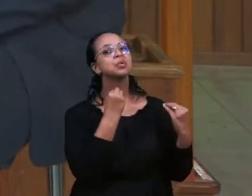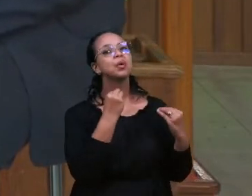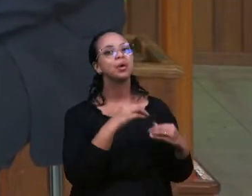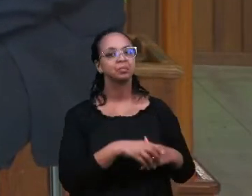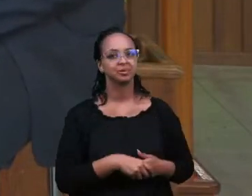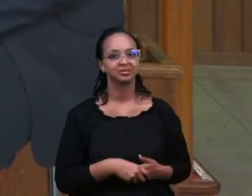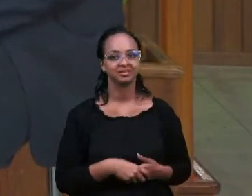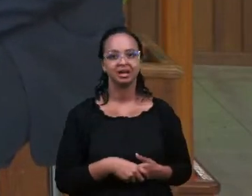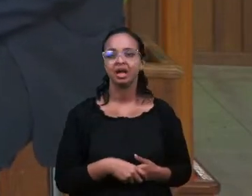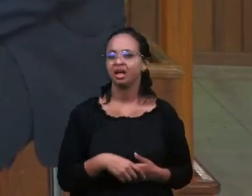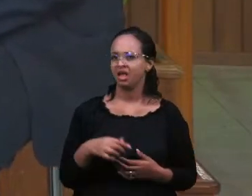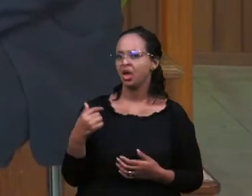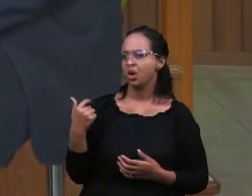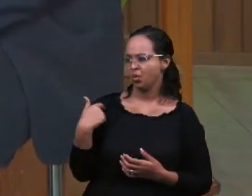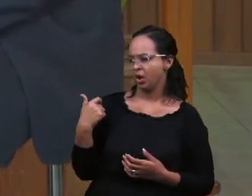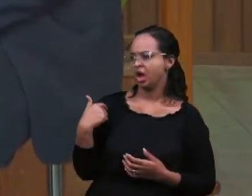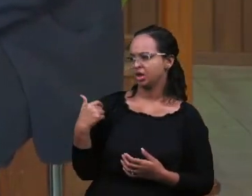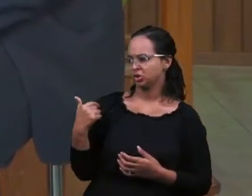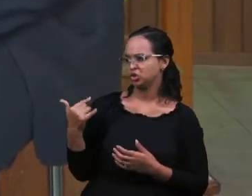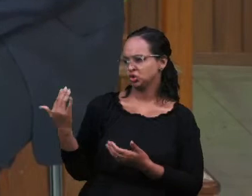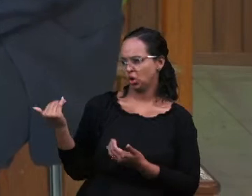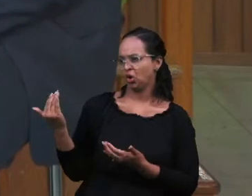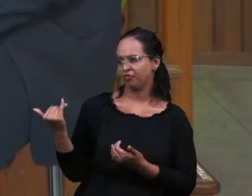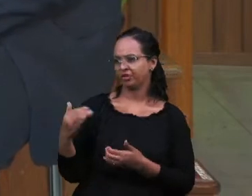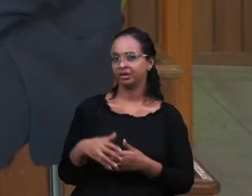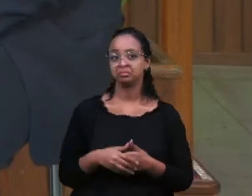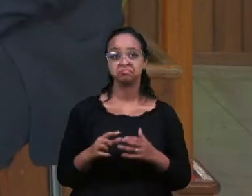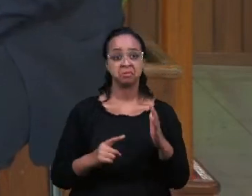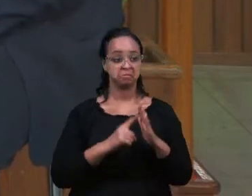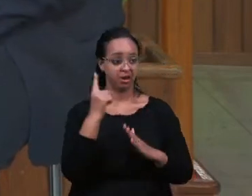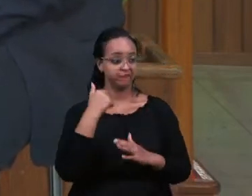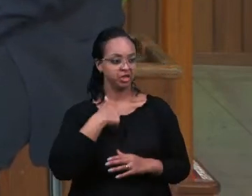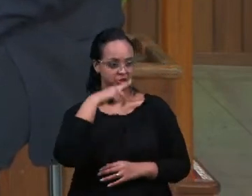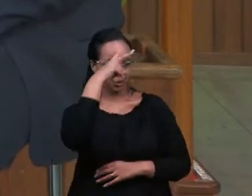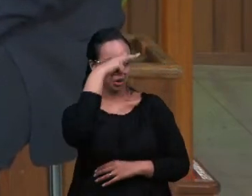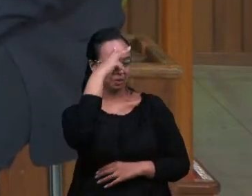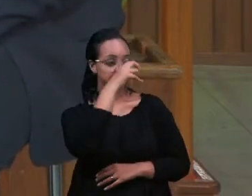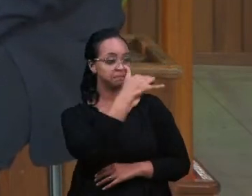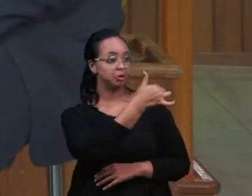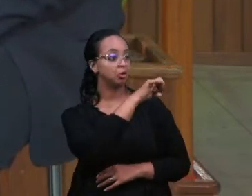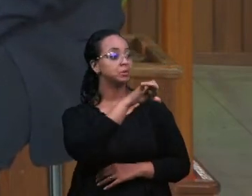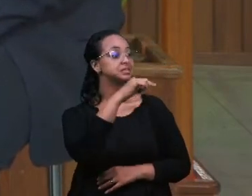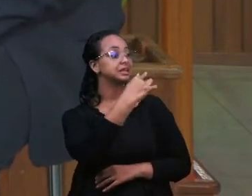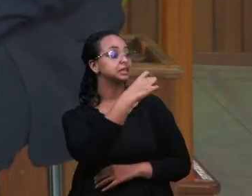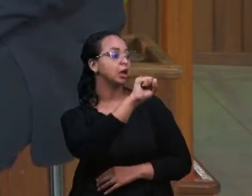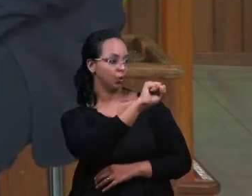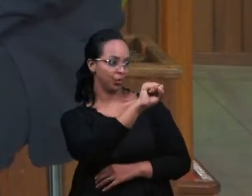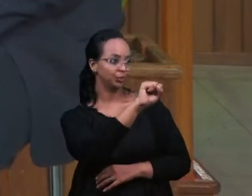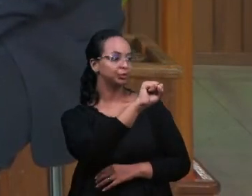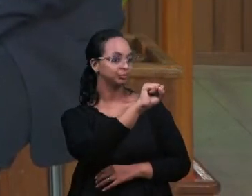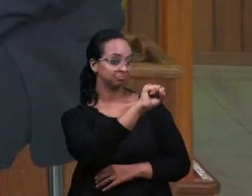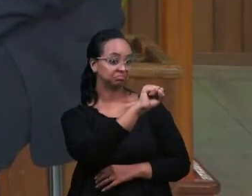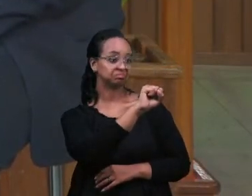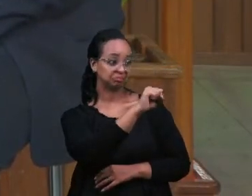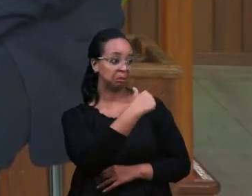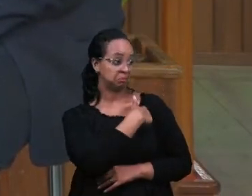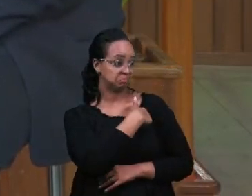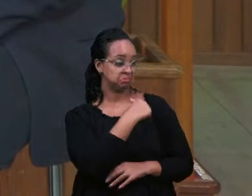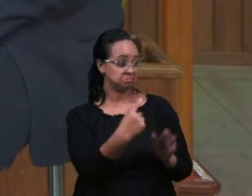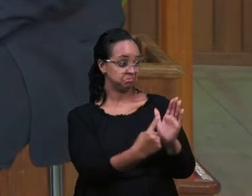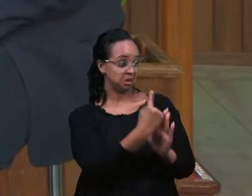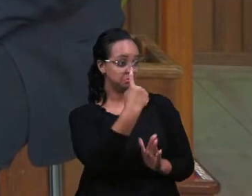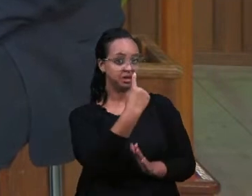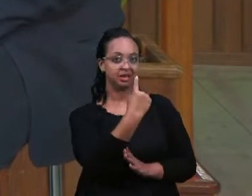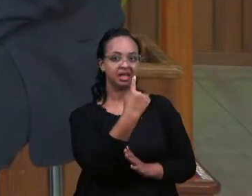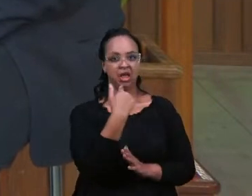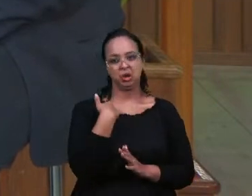ano. A primeira vez que eu vim, eu lembro, 1978. Ó, Primeira vez que eu vim aqui ao você Manaim, é um